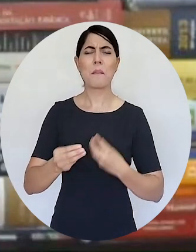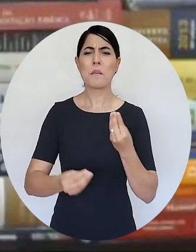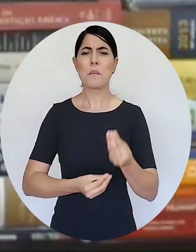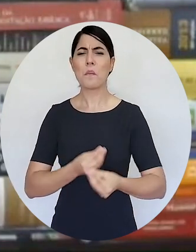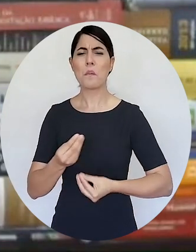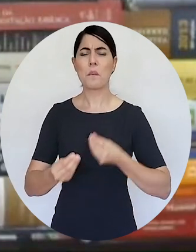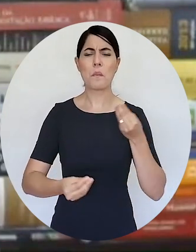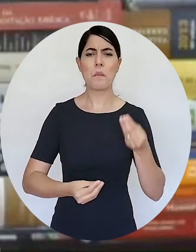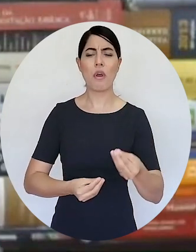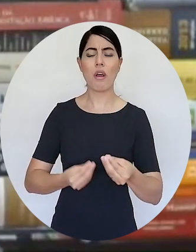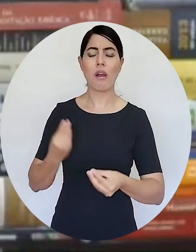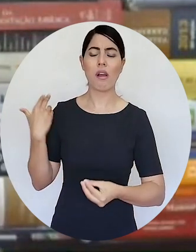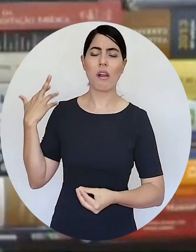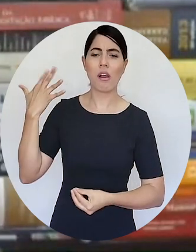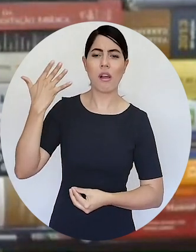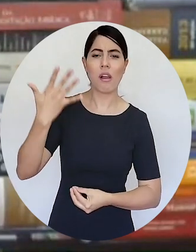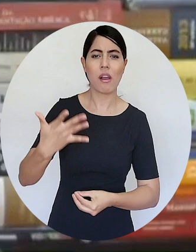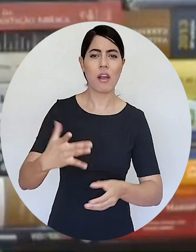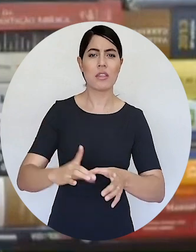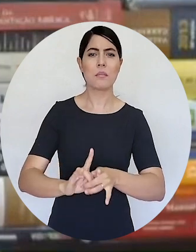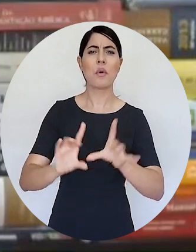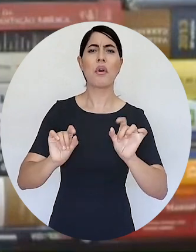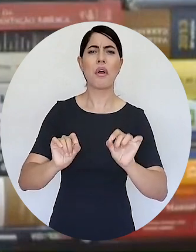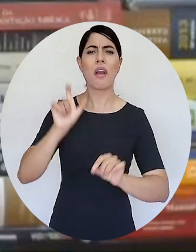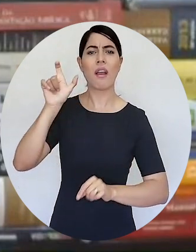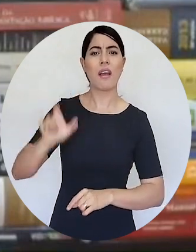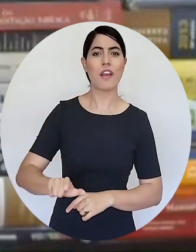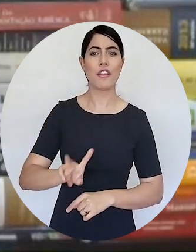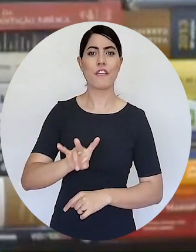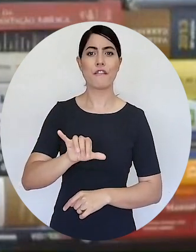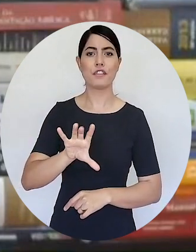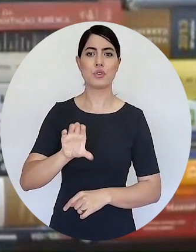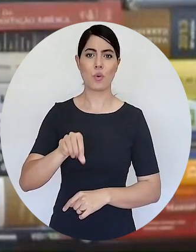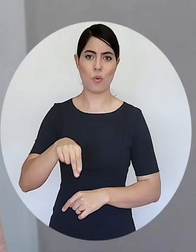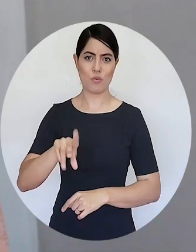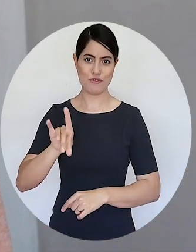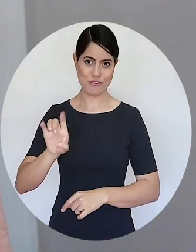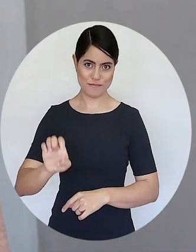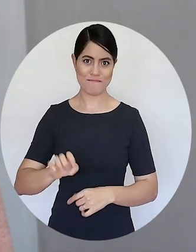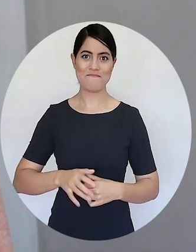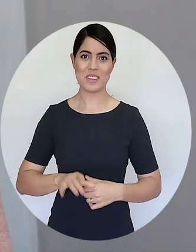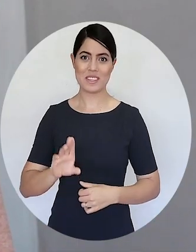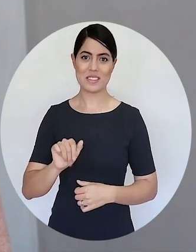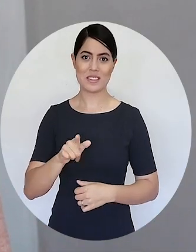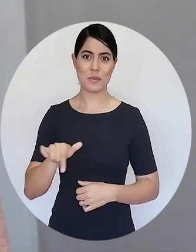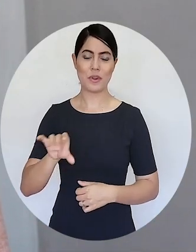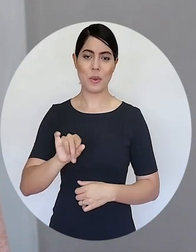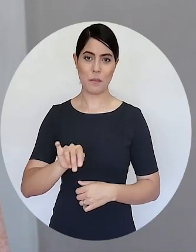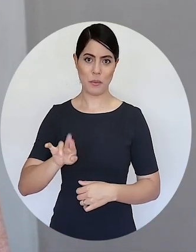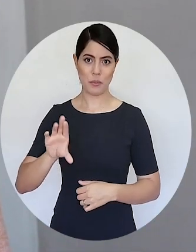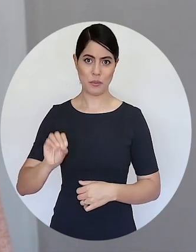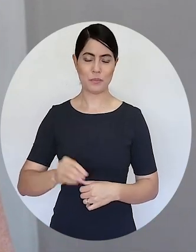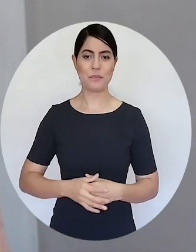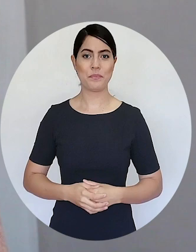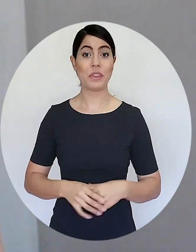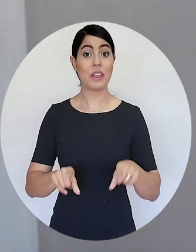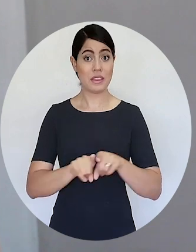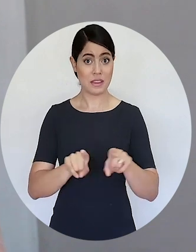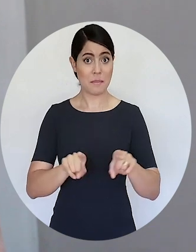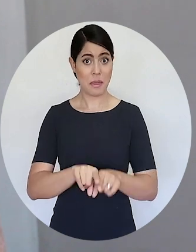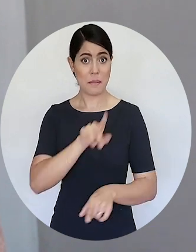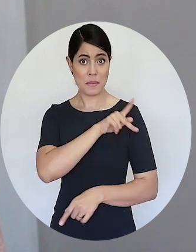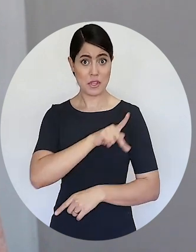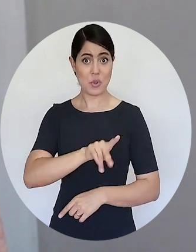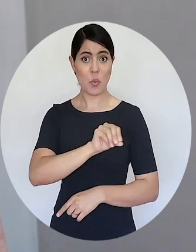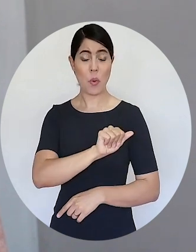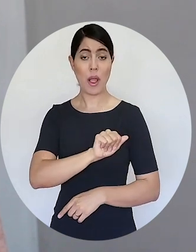foi estabelecida pelo Visconde de São Leopoldo. José Carlos Risque Filho, presidente